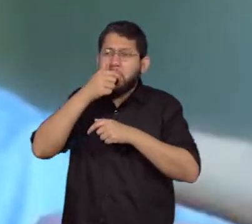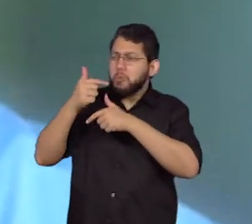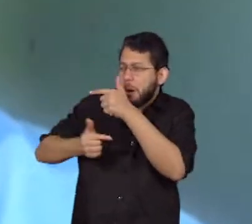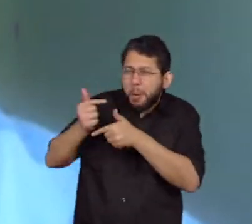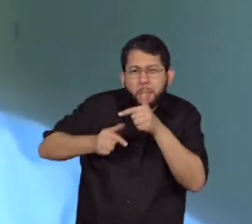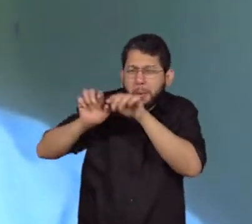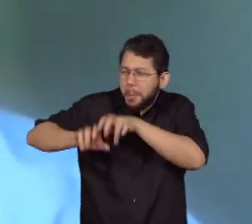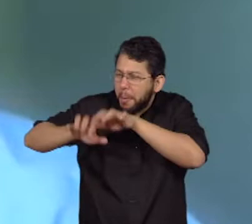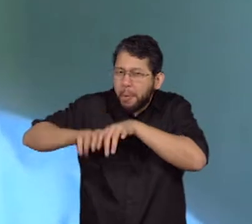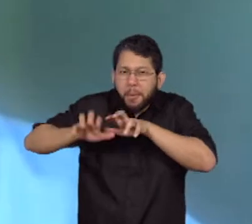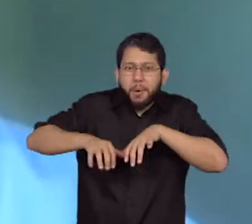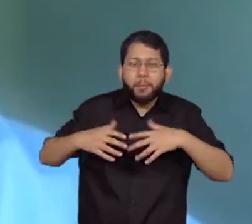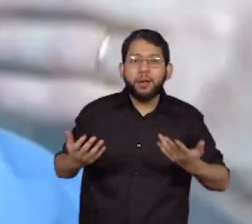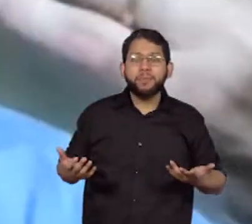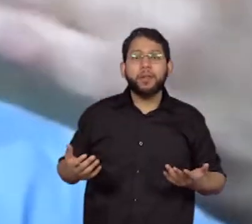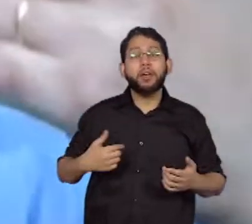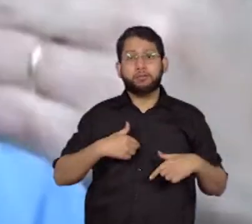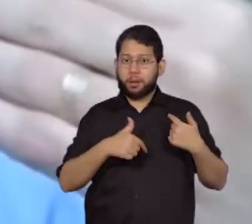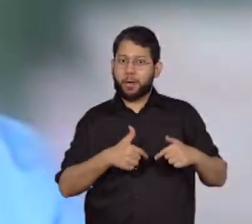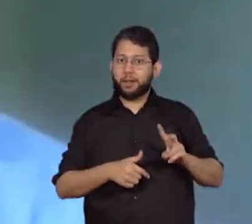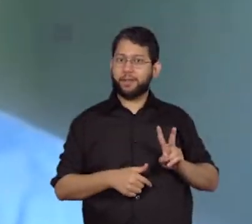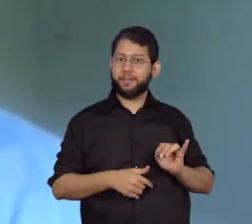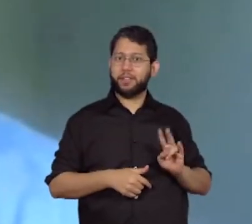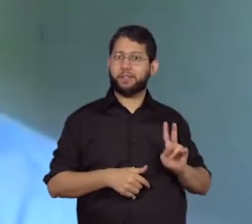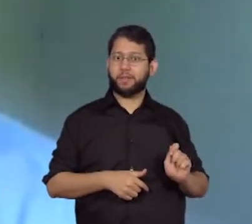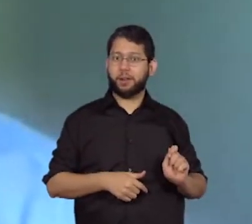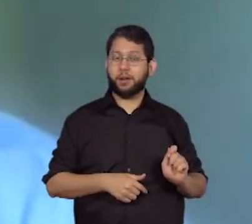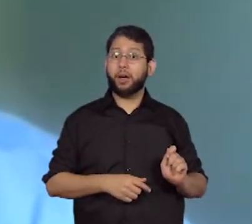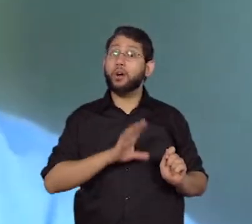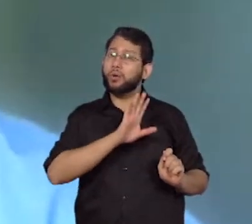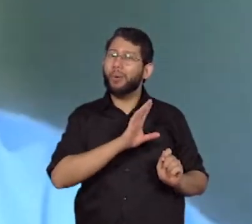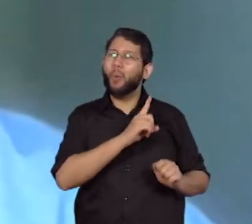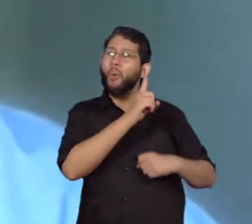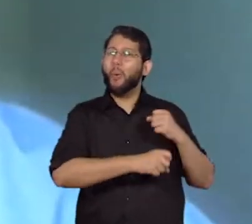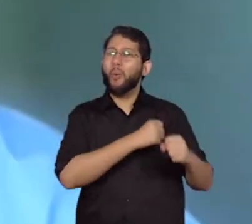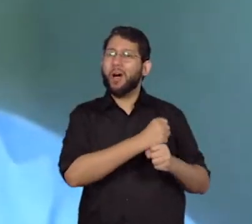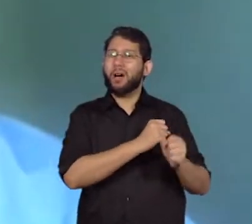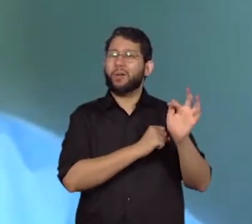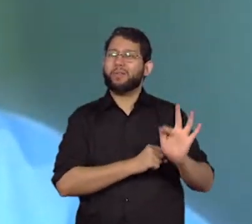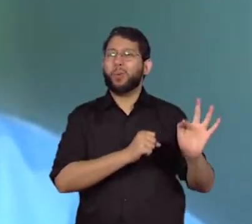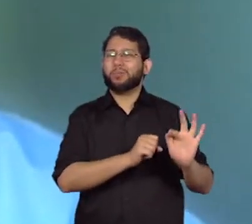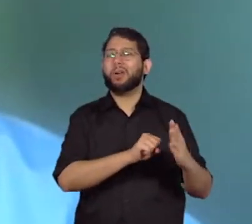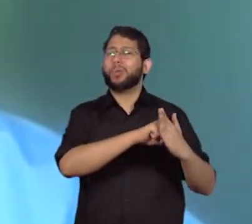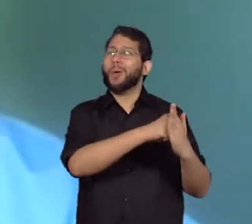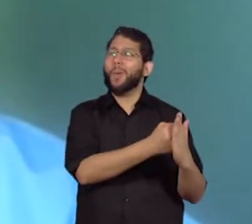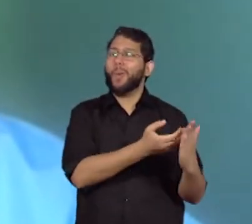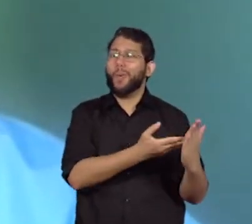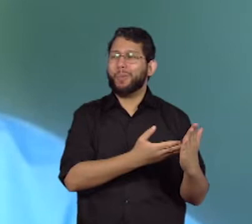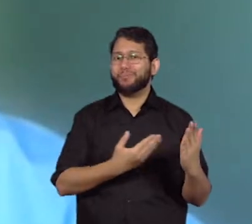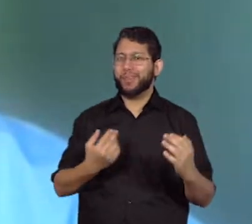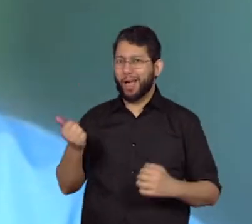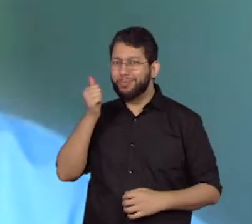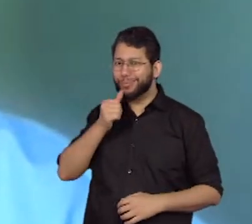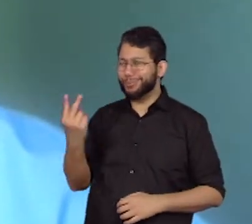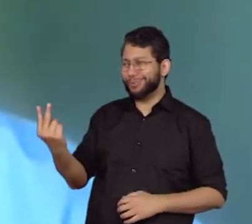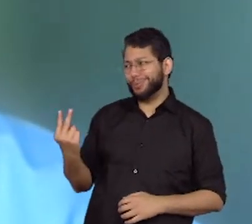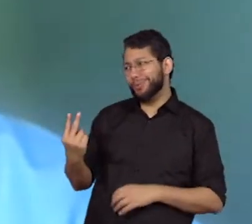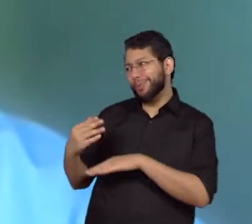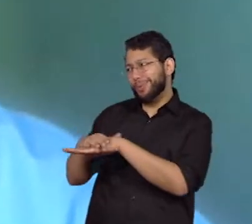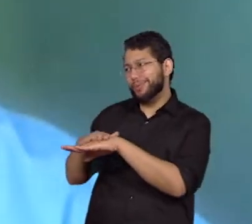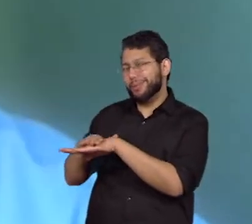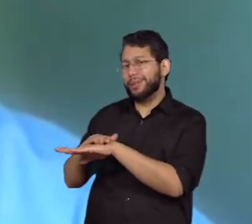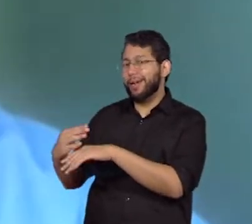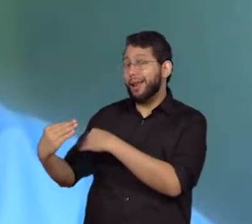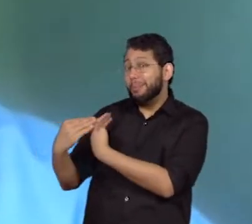legal. Eu estava na Viva, eu já estava 1 ano com a faculdade trancada. Eu tive uma conversa com a Laura e com a Cláudia, e as 2 falaram,